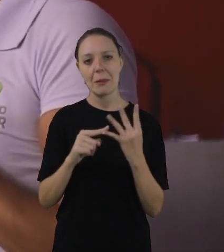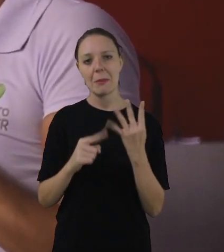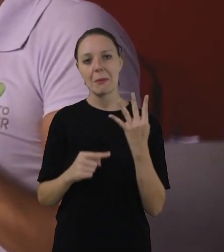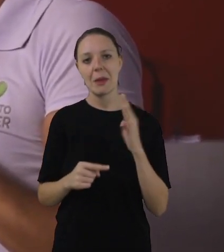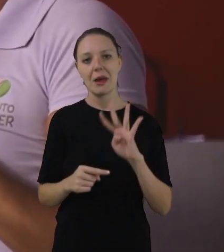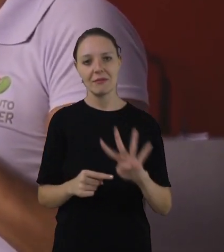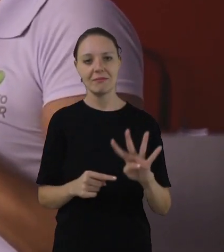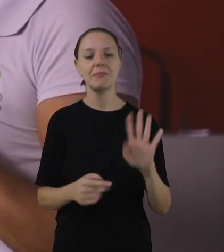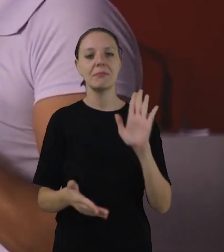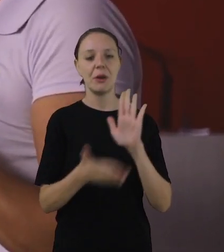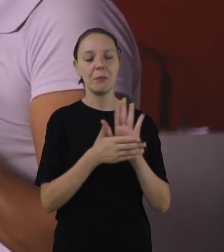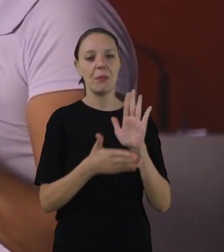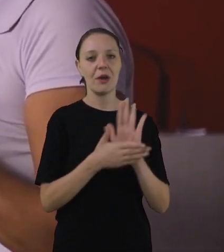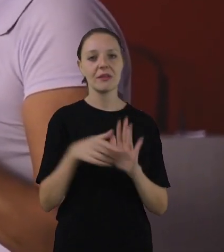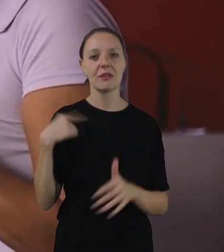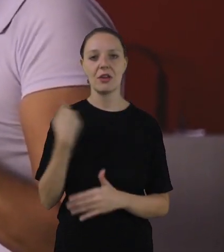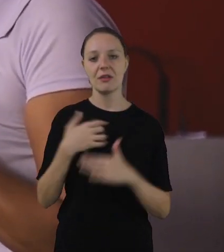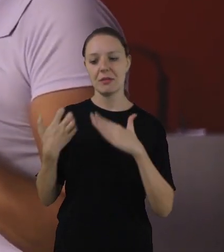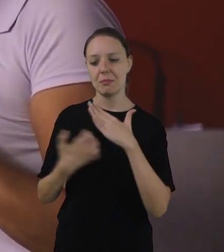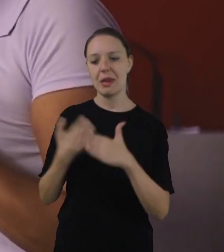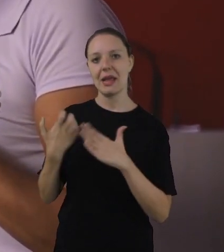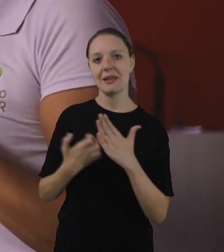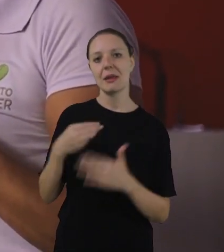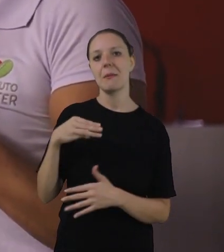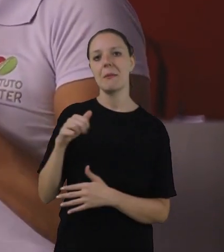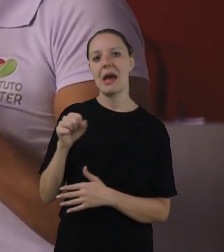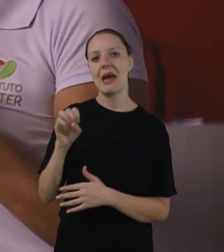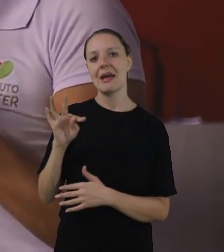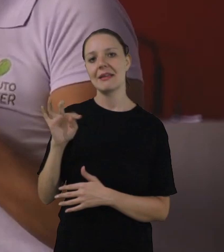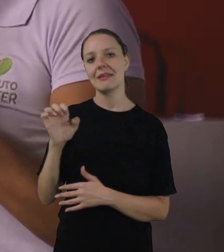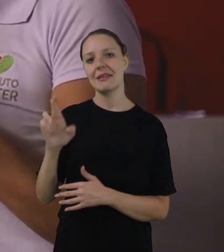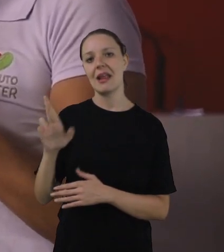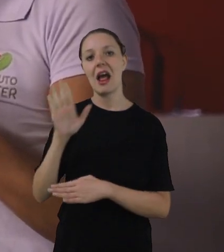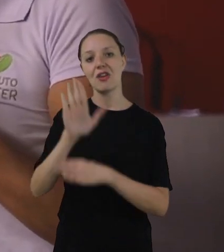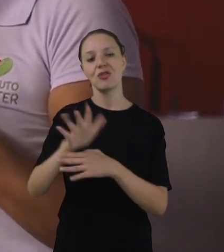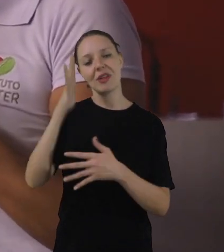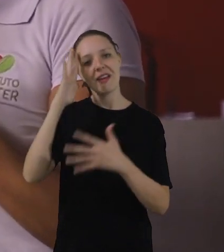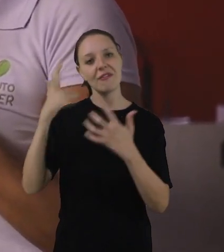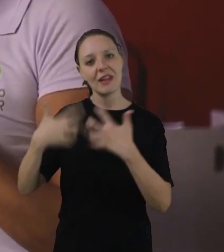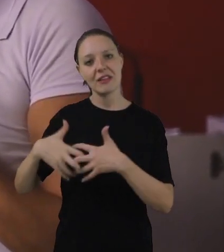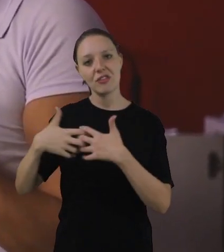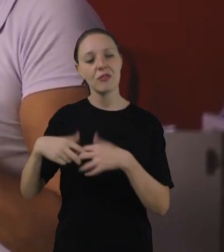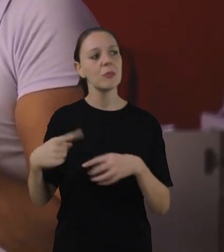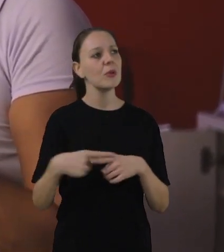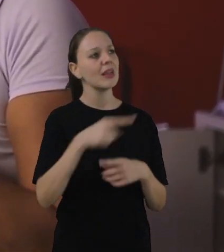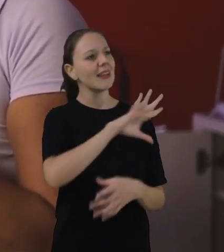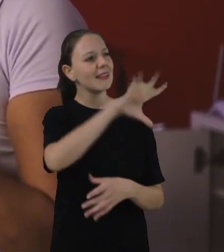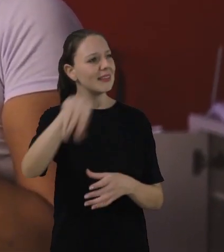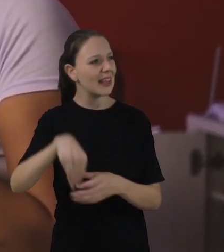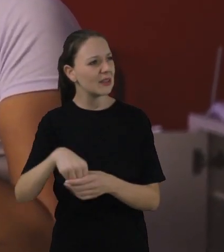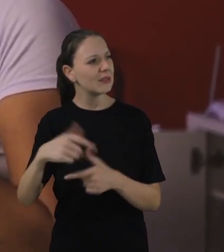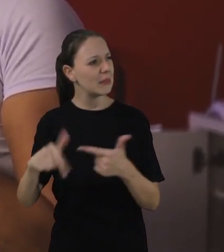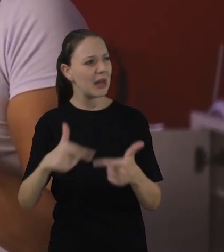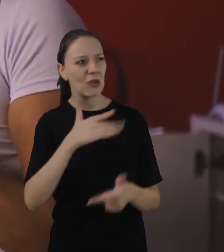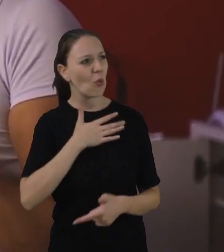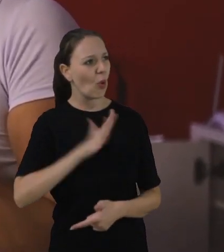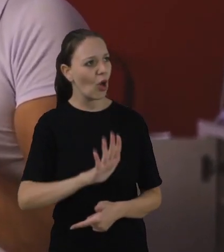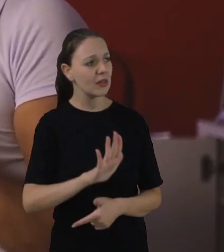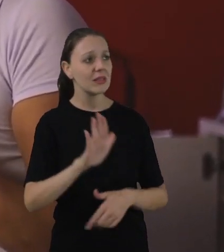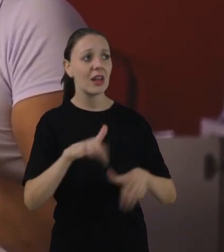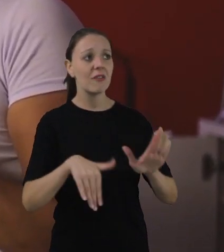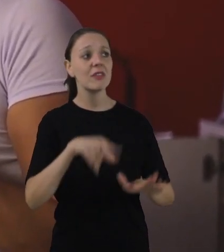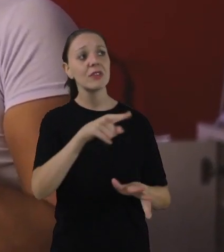profissões. É isso que a gente tem trabalhado lá na Master, para fazer as pessoas refletirem, porque se não está legal, talvez não é na Master que ela vai